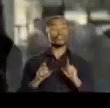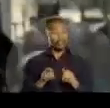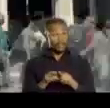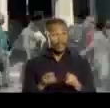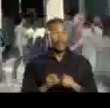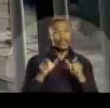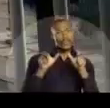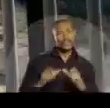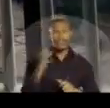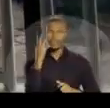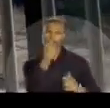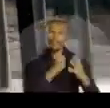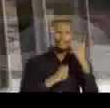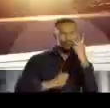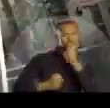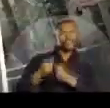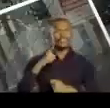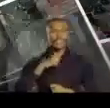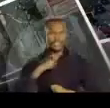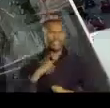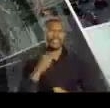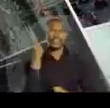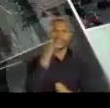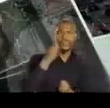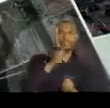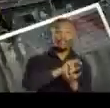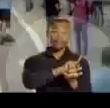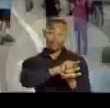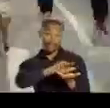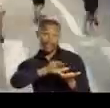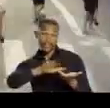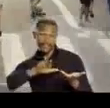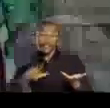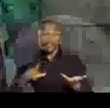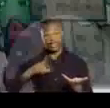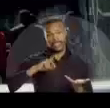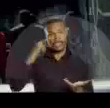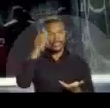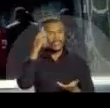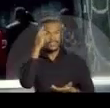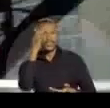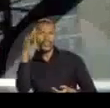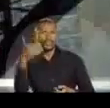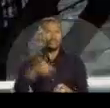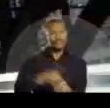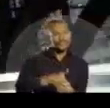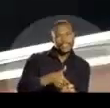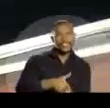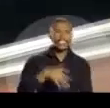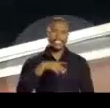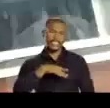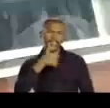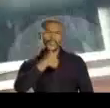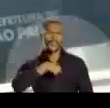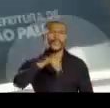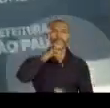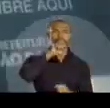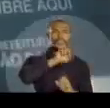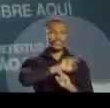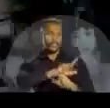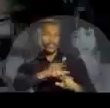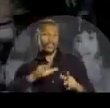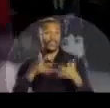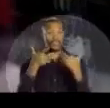Paulo com mais encontros, com mais carinho e afinidades. Mais amigável, mais humana, com muito menos